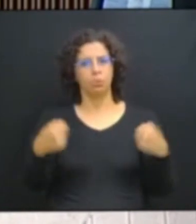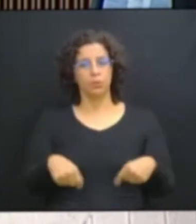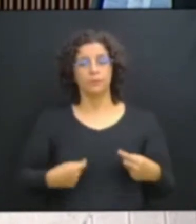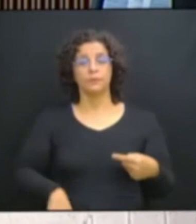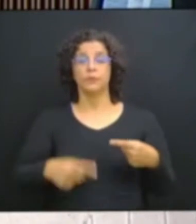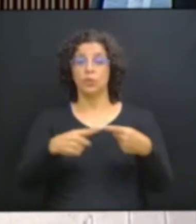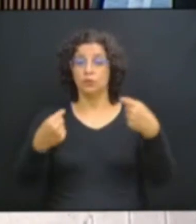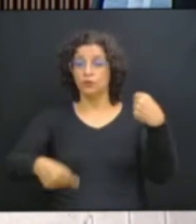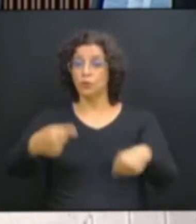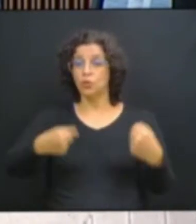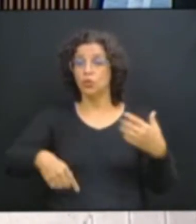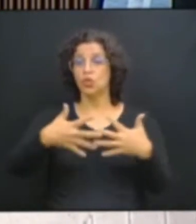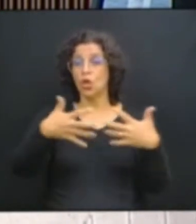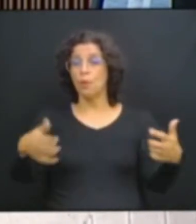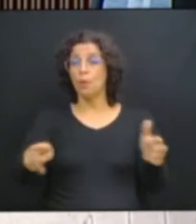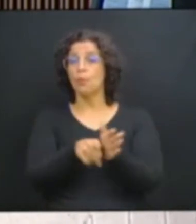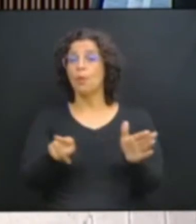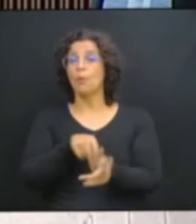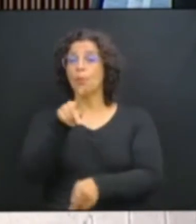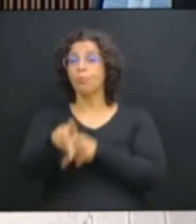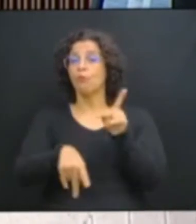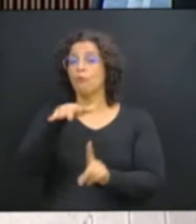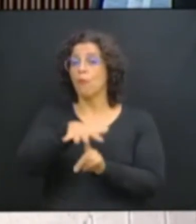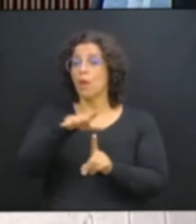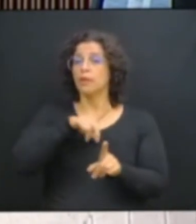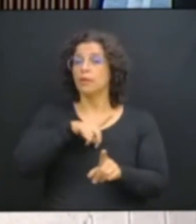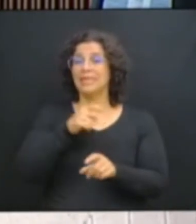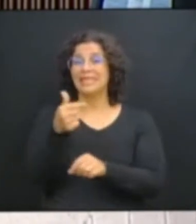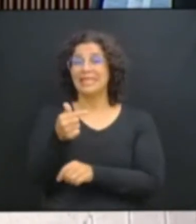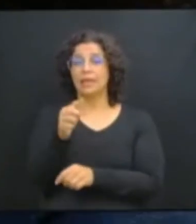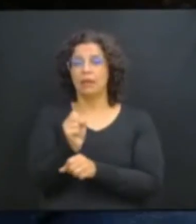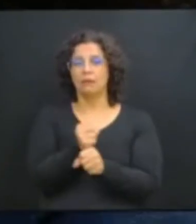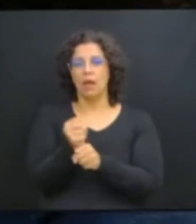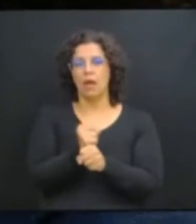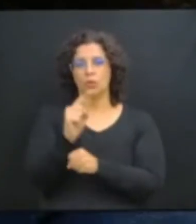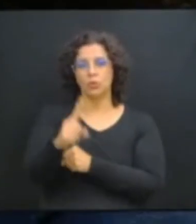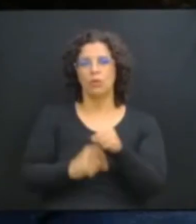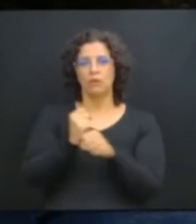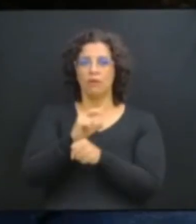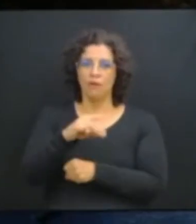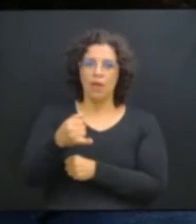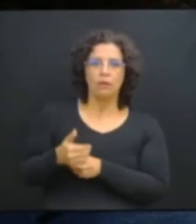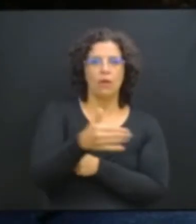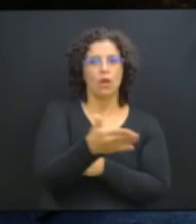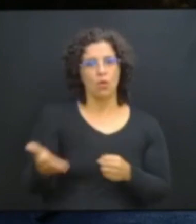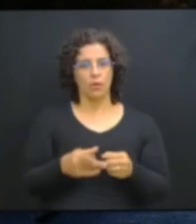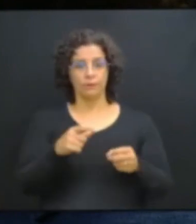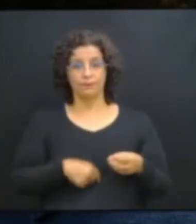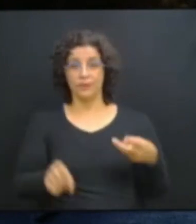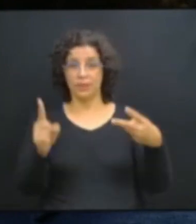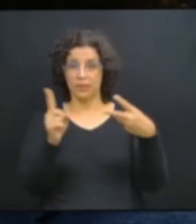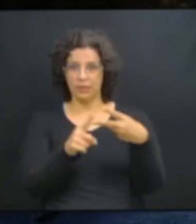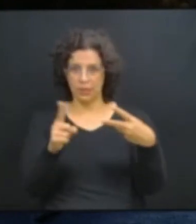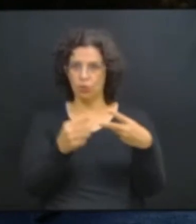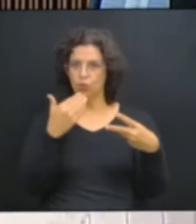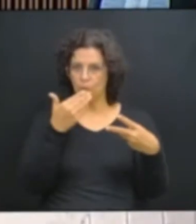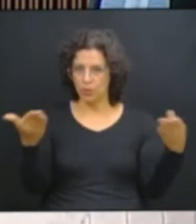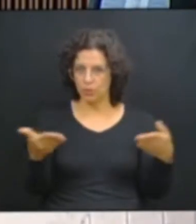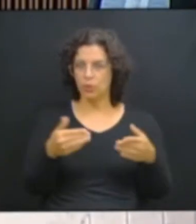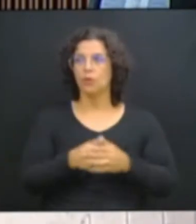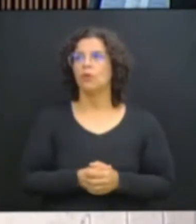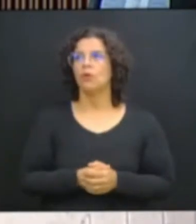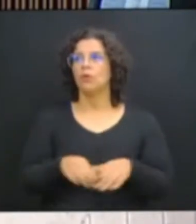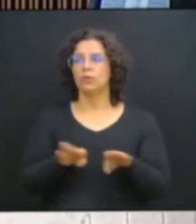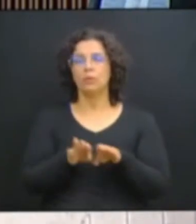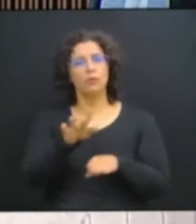a Copel como patrimônio do povo do Paraná, que completa 70 anos o ano que vem. Uma outra coisa que a gente está pedindo aqui, e